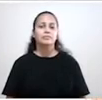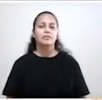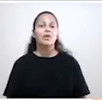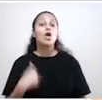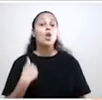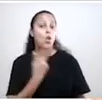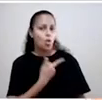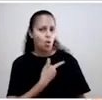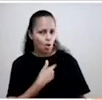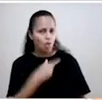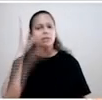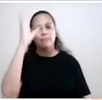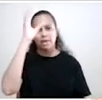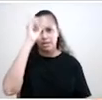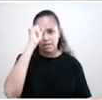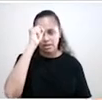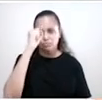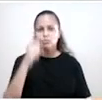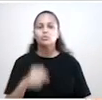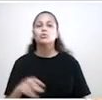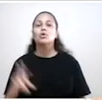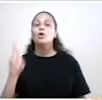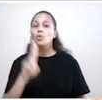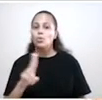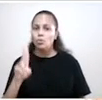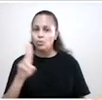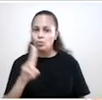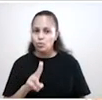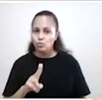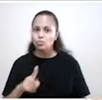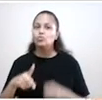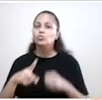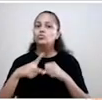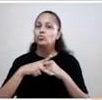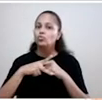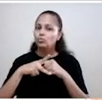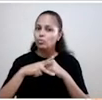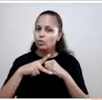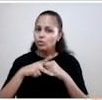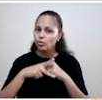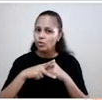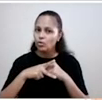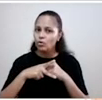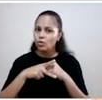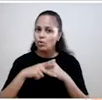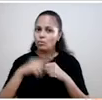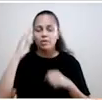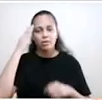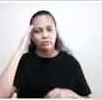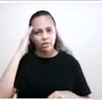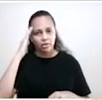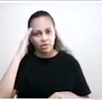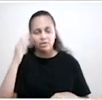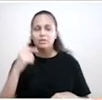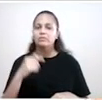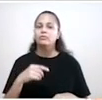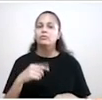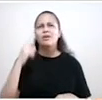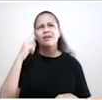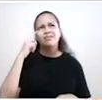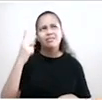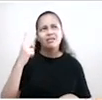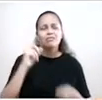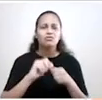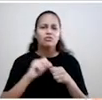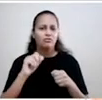Nós também aprendemos o uso dos pronomes reflexivos, aqueles que dão a ideia de eu faço alguma coisa